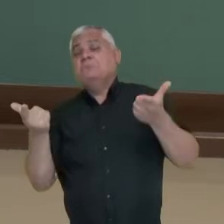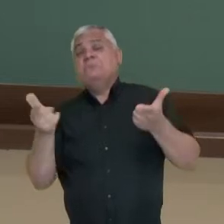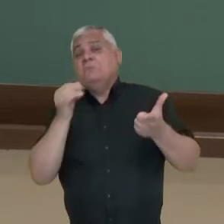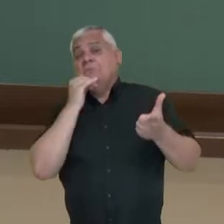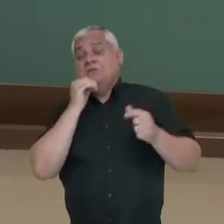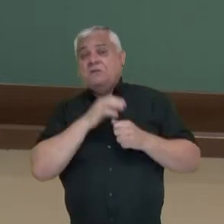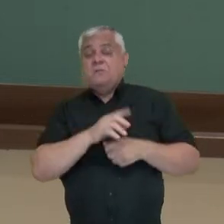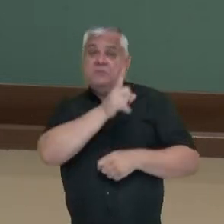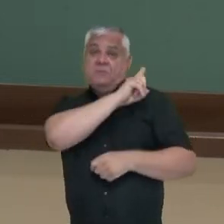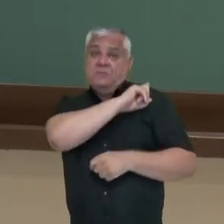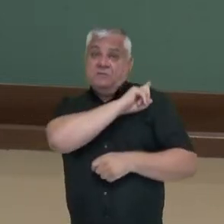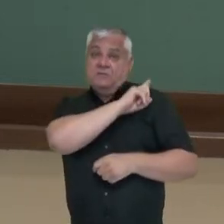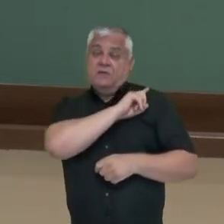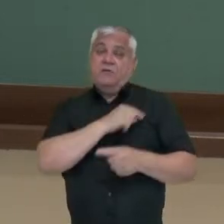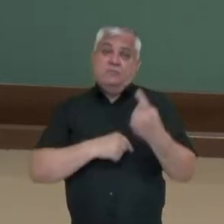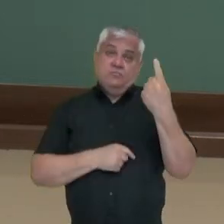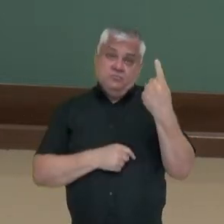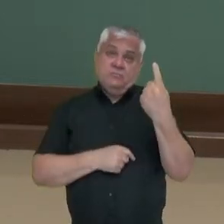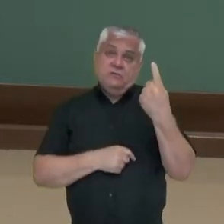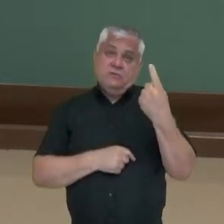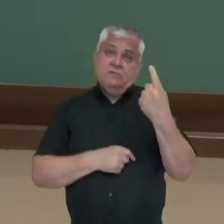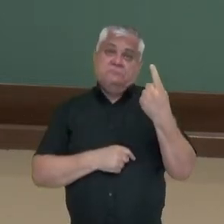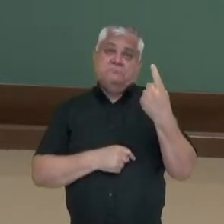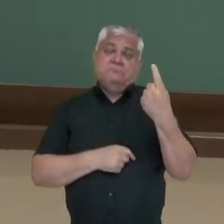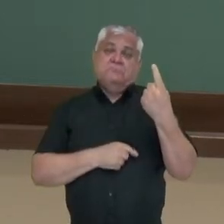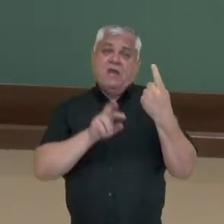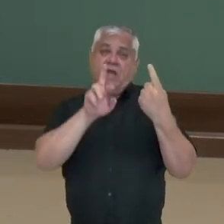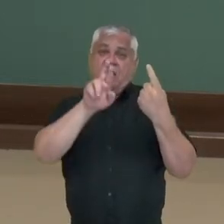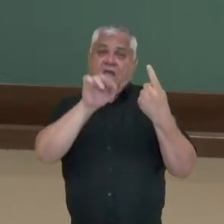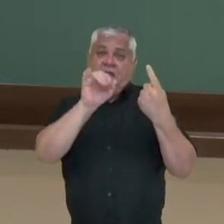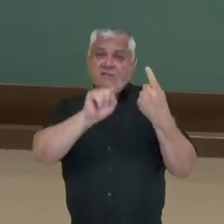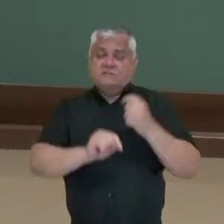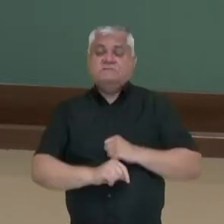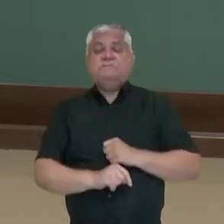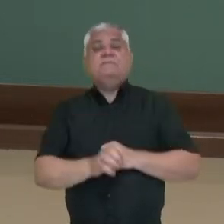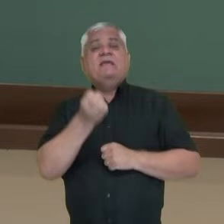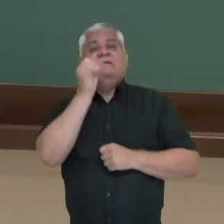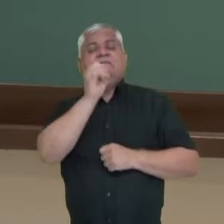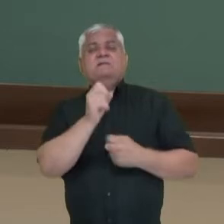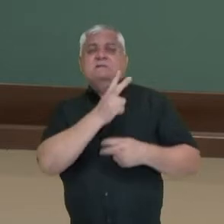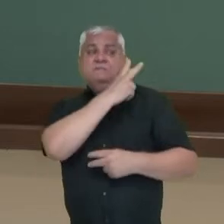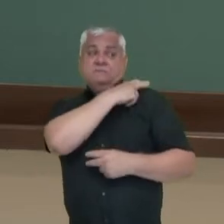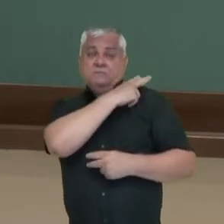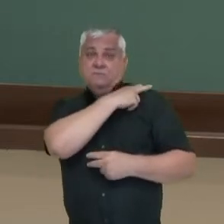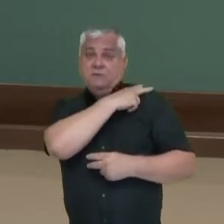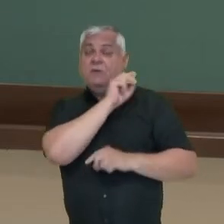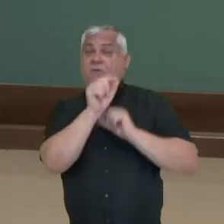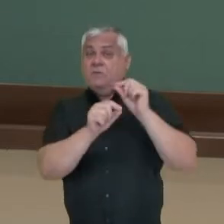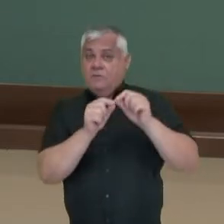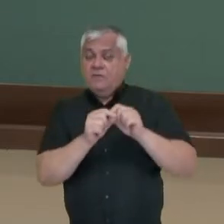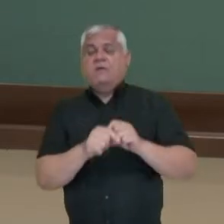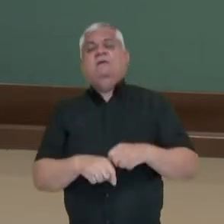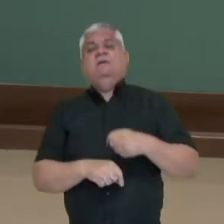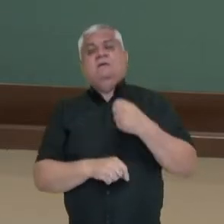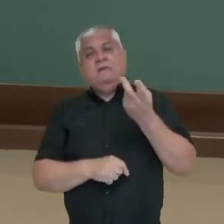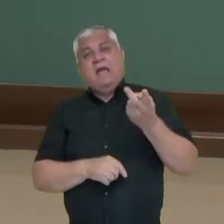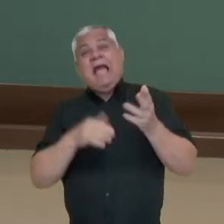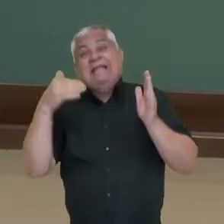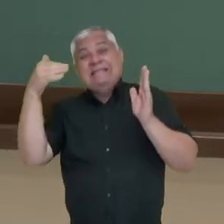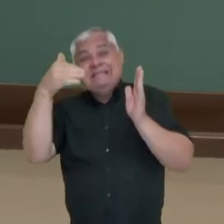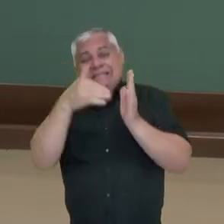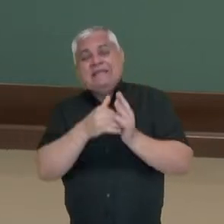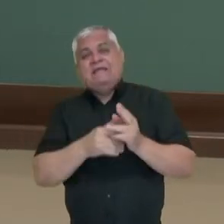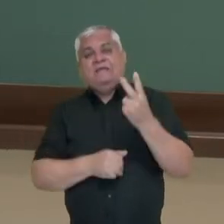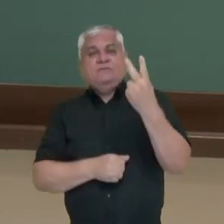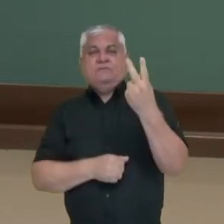polinômio de primeiro grau, nós podemos ter uma raiz. Se é um de segundo grau, né, nós podemos ter até